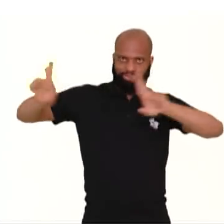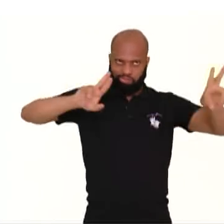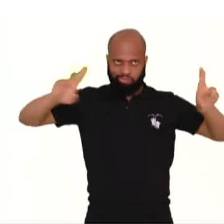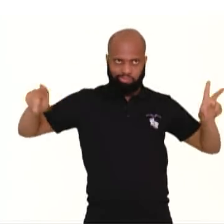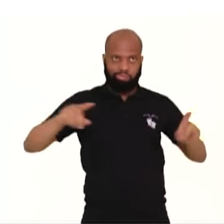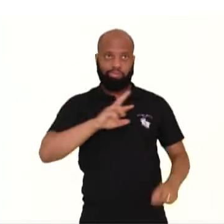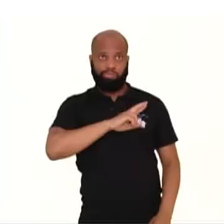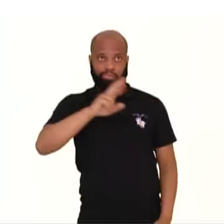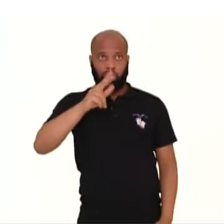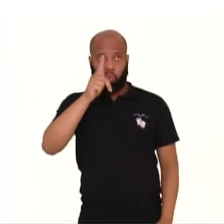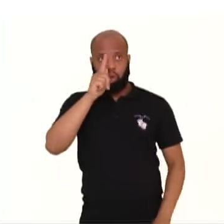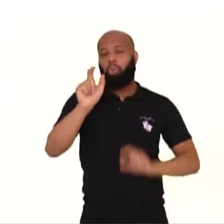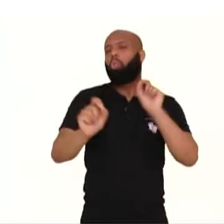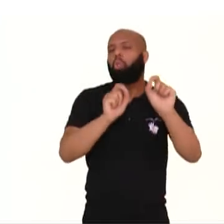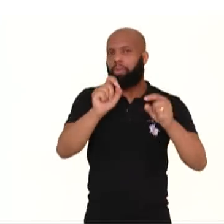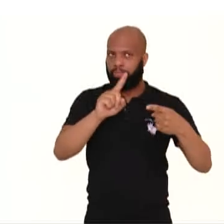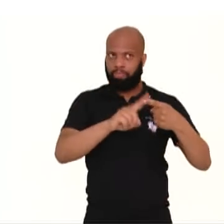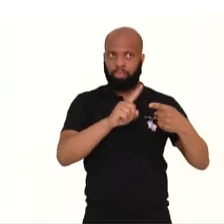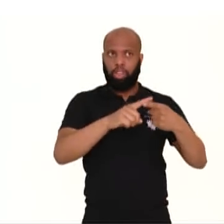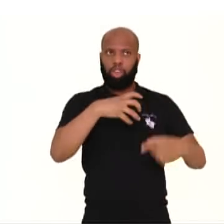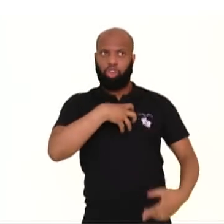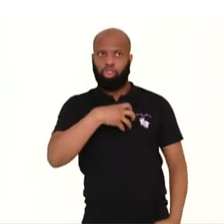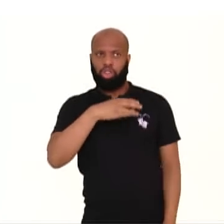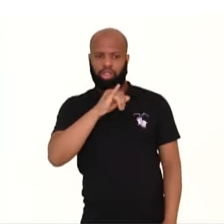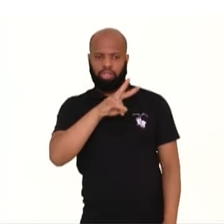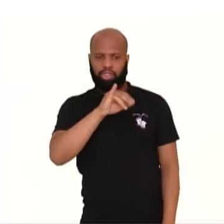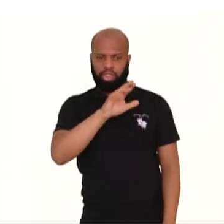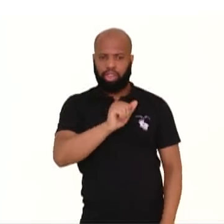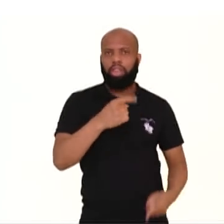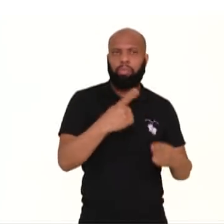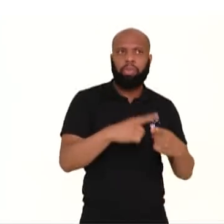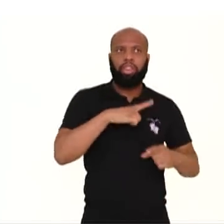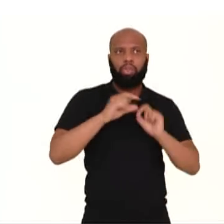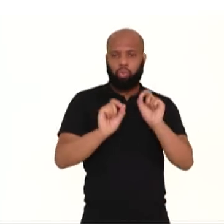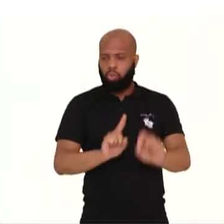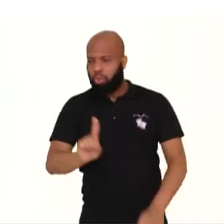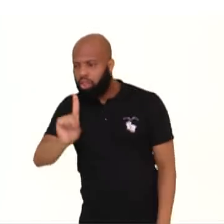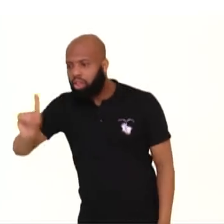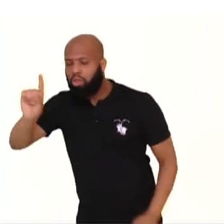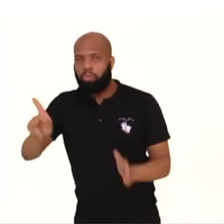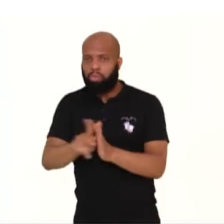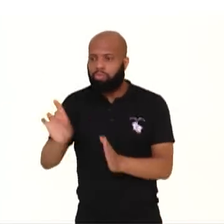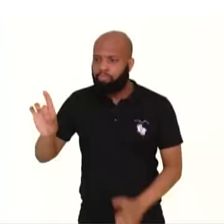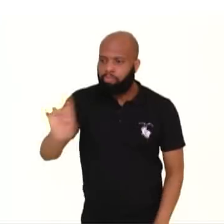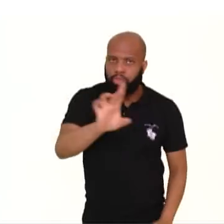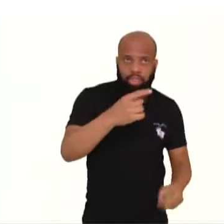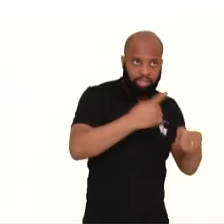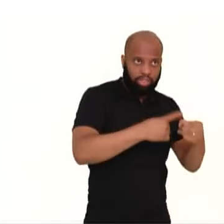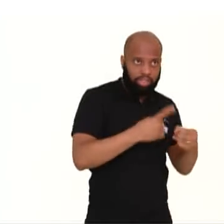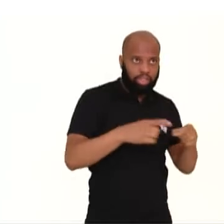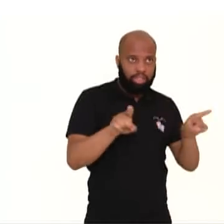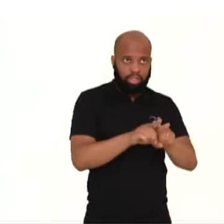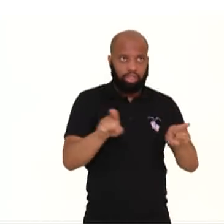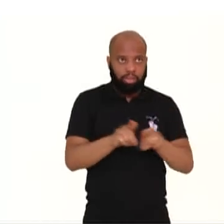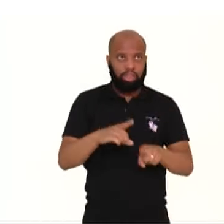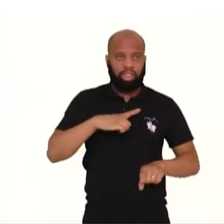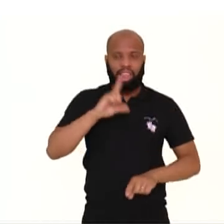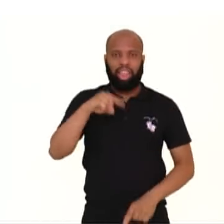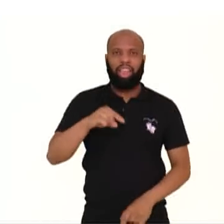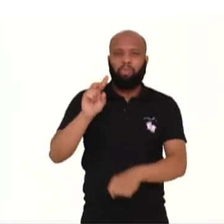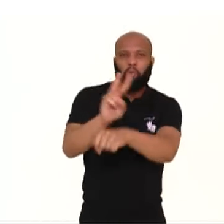A religião grega era, letra A, cívica, porque havia os deuses próprios da cidade, as divindades